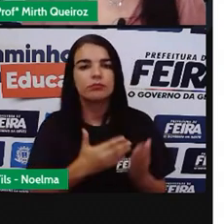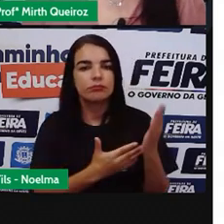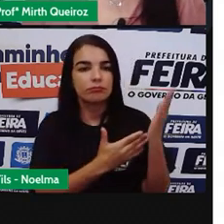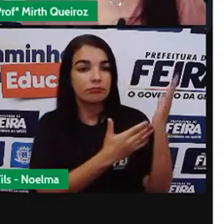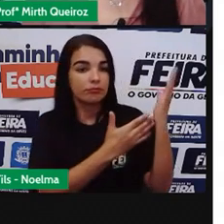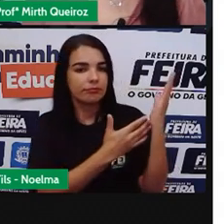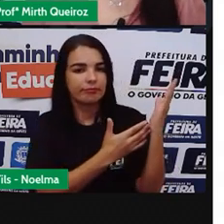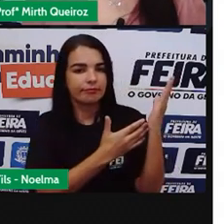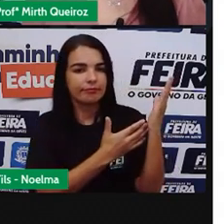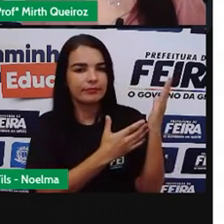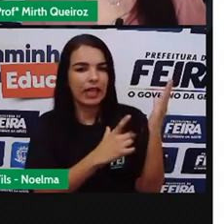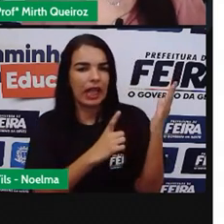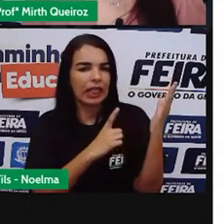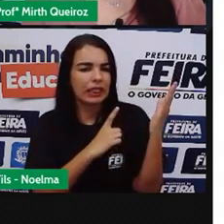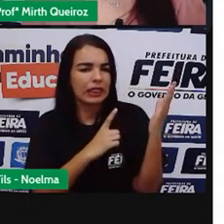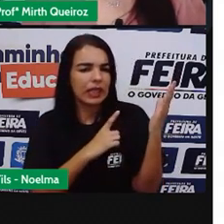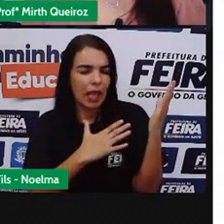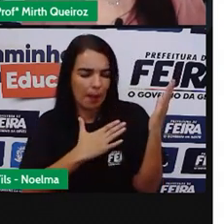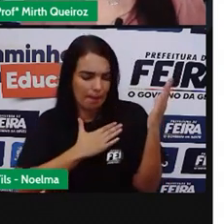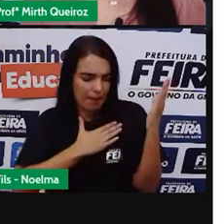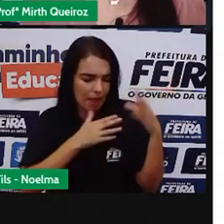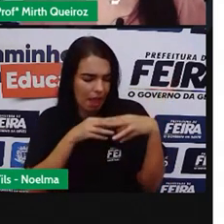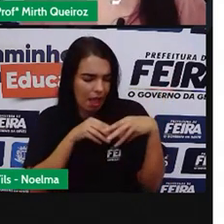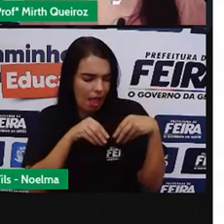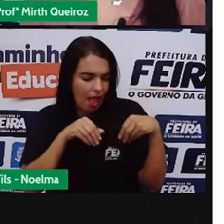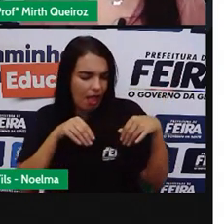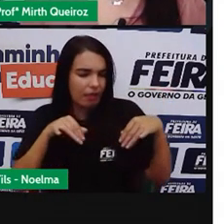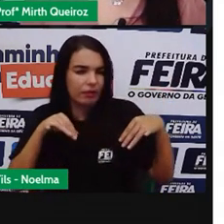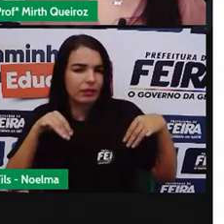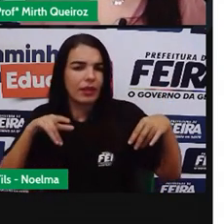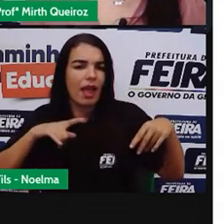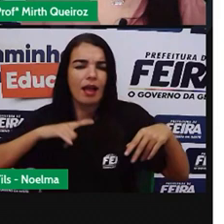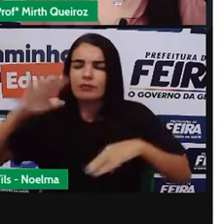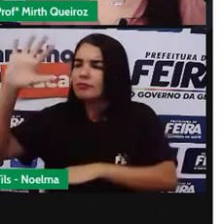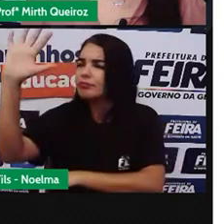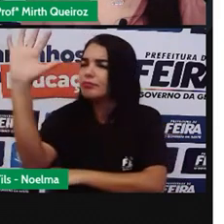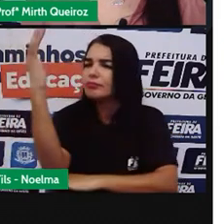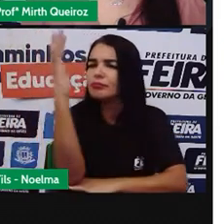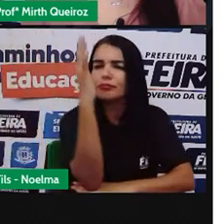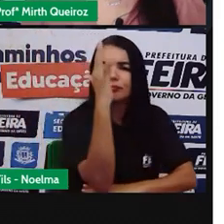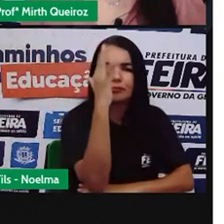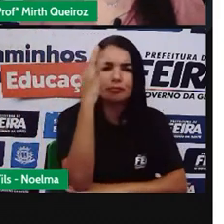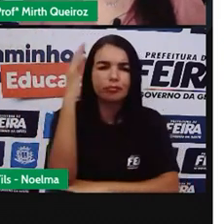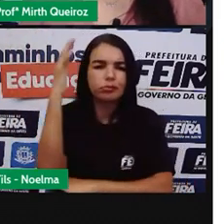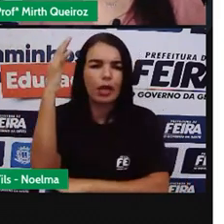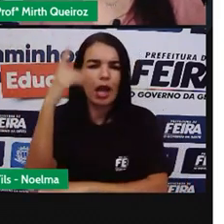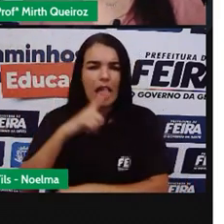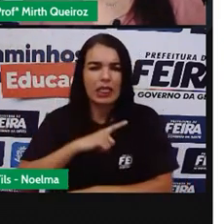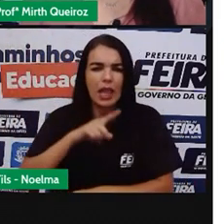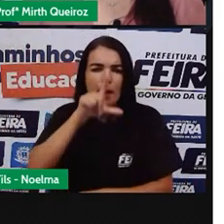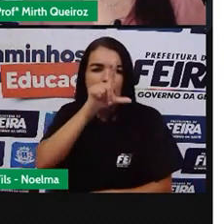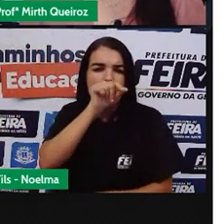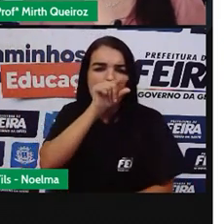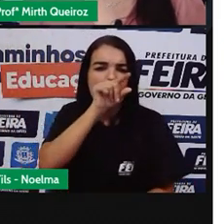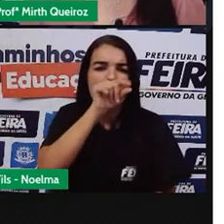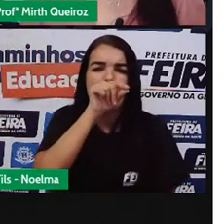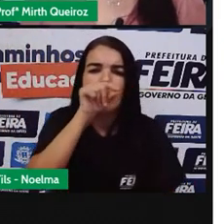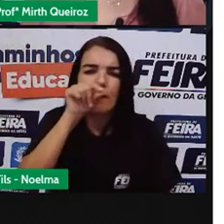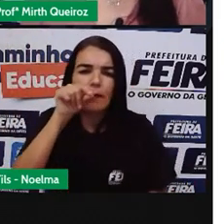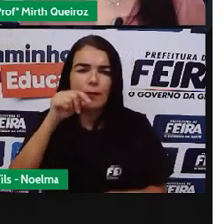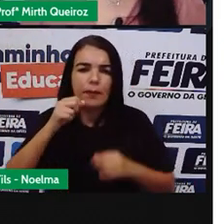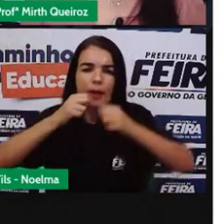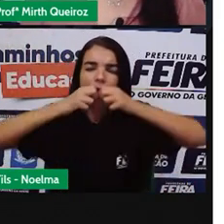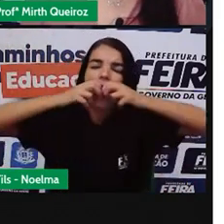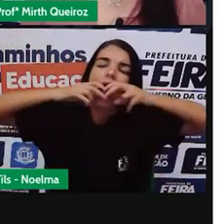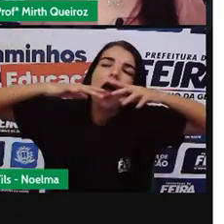que aqui gorjeiam, não gorjeiam como lá. Nosso céu tem mais estrelas, nossas barras têm mais flores, nossos bosques têm mais